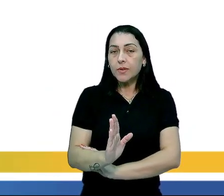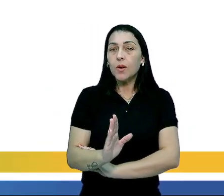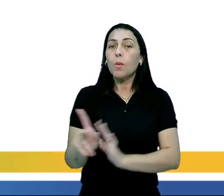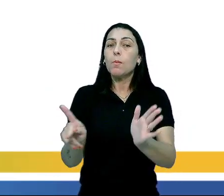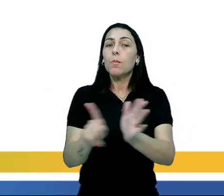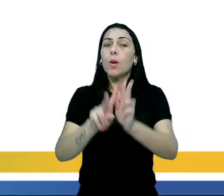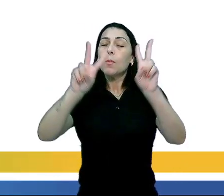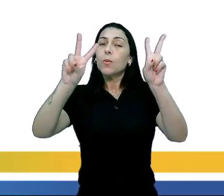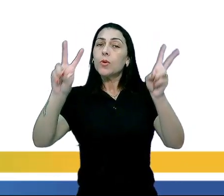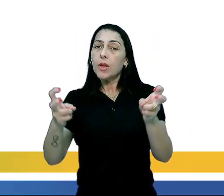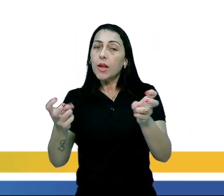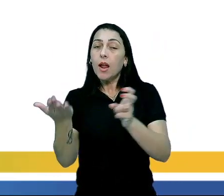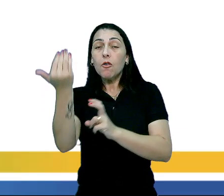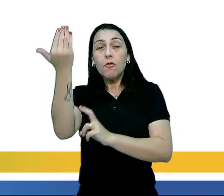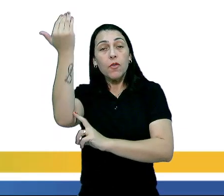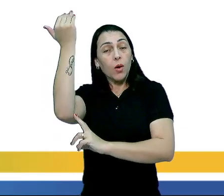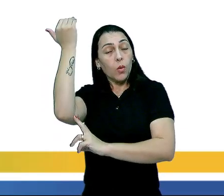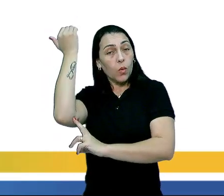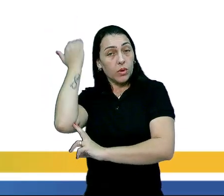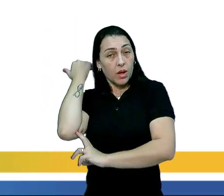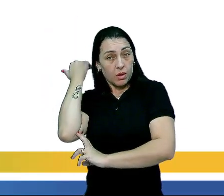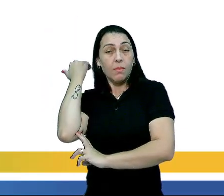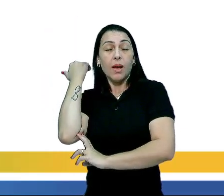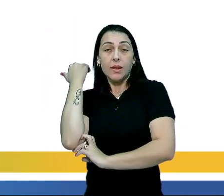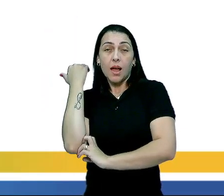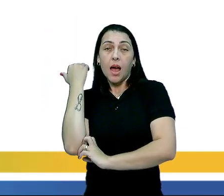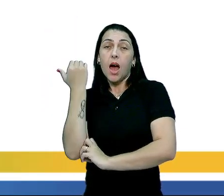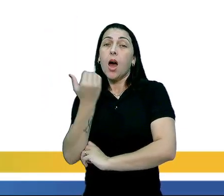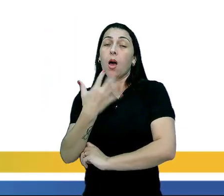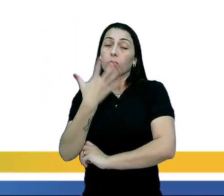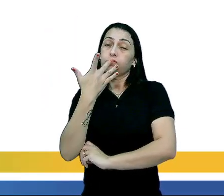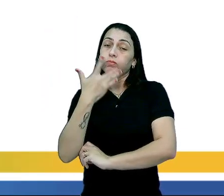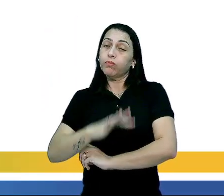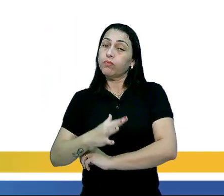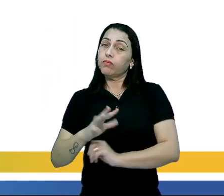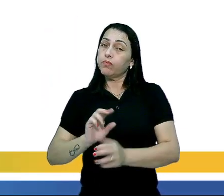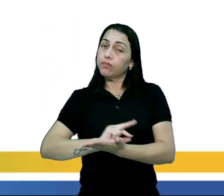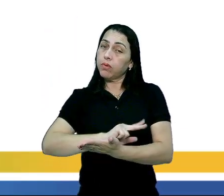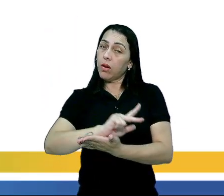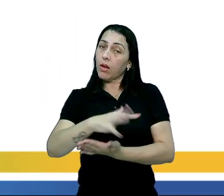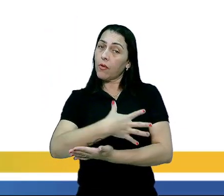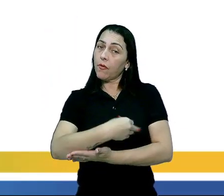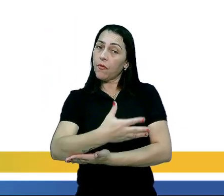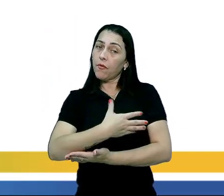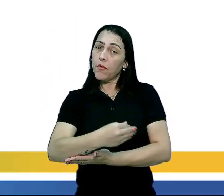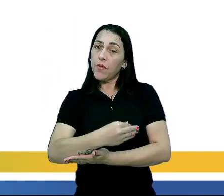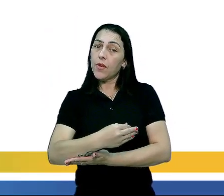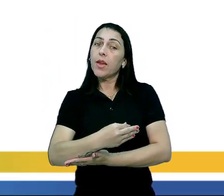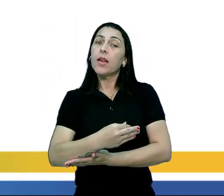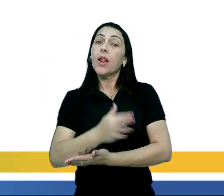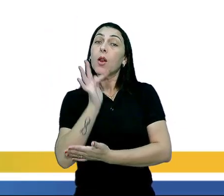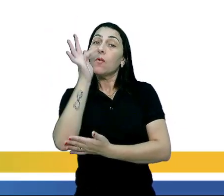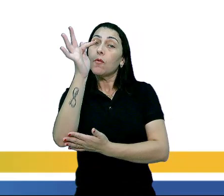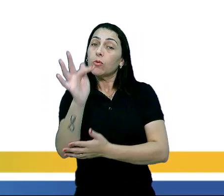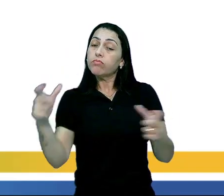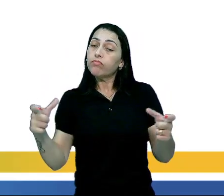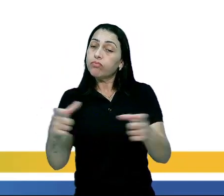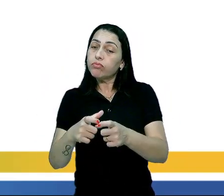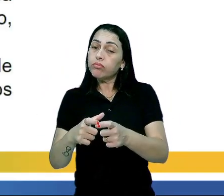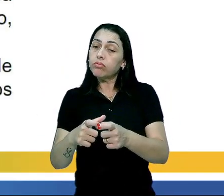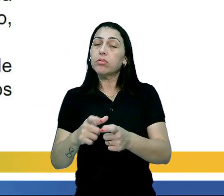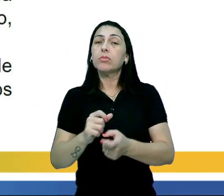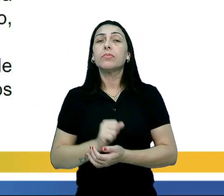próprio título, a fecundidade brasileira despencou em total de filhos por mulher.